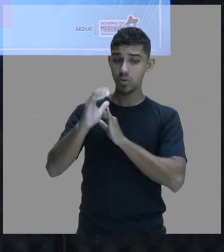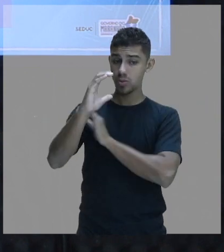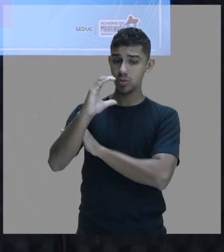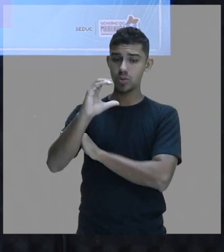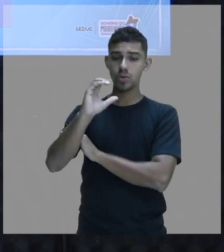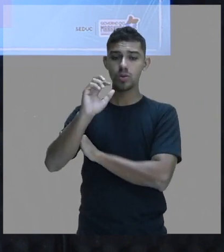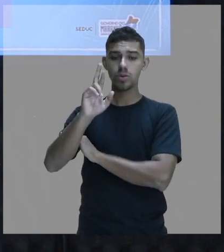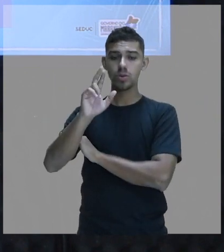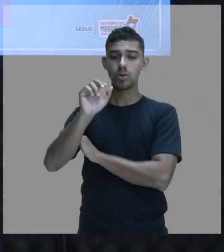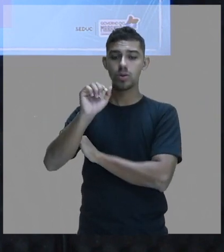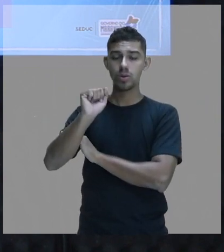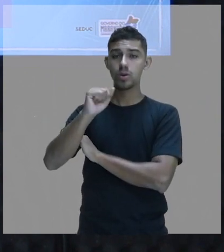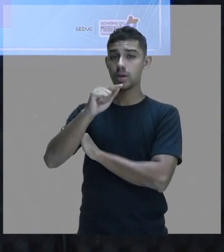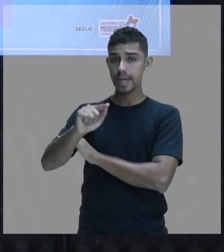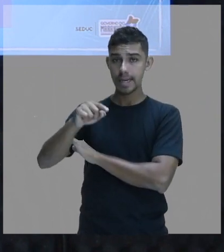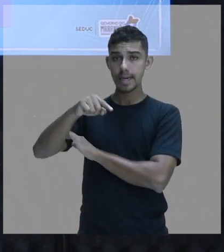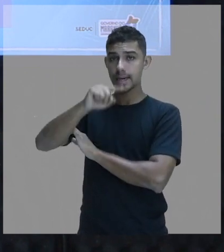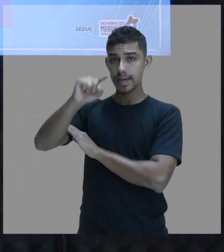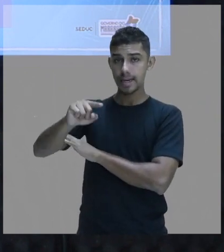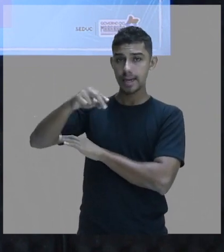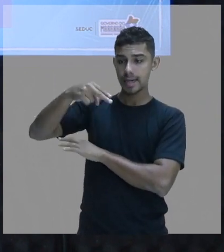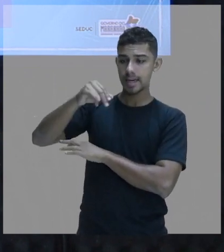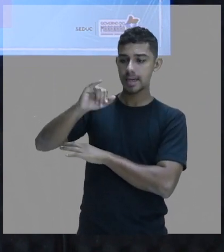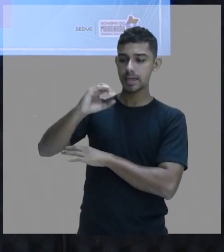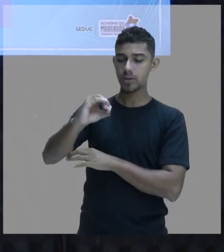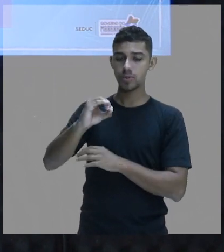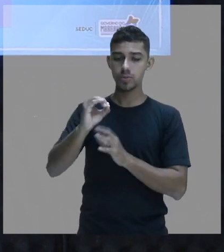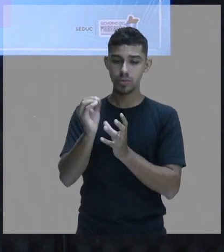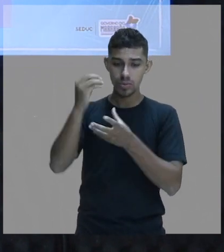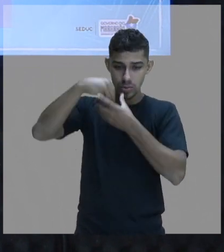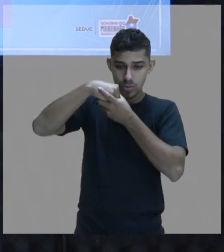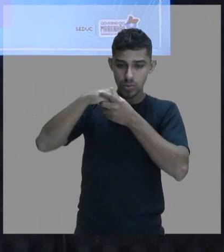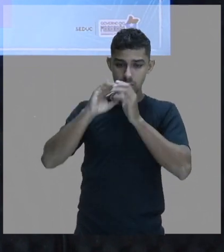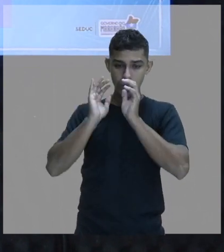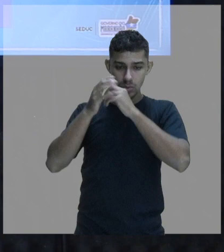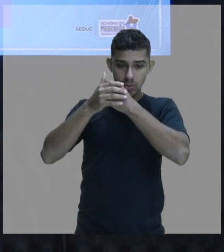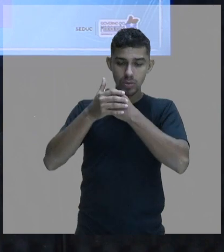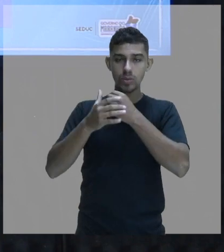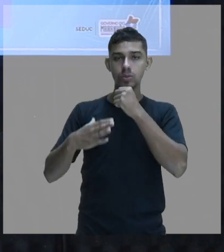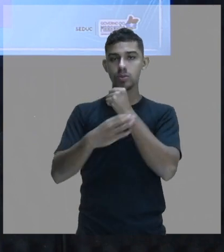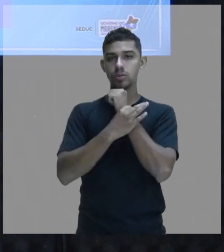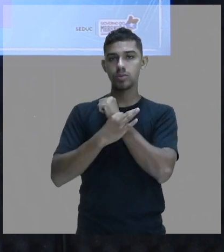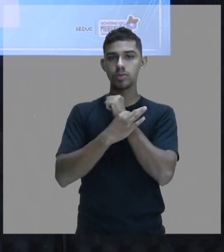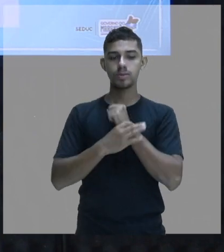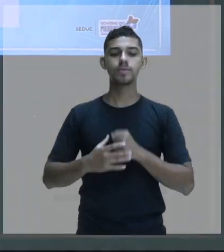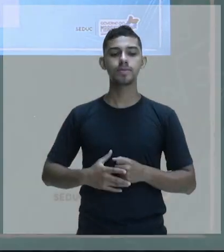do tecido mole, do cérebro que tá aqui dentro dessa região da nossa cabeça.